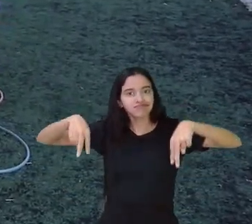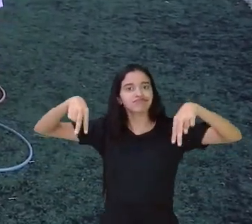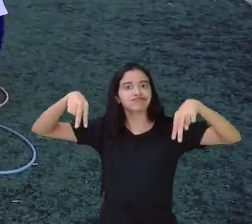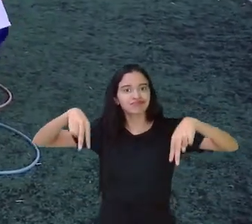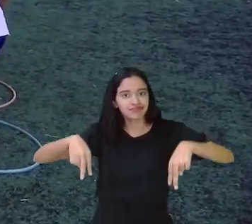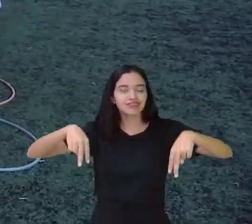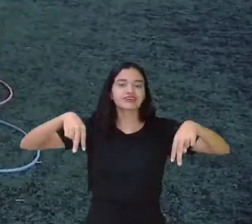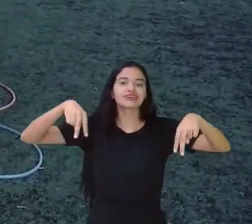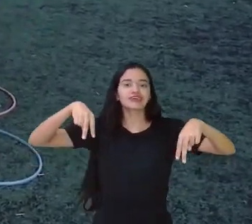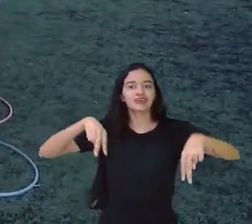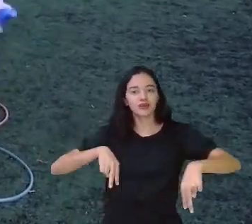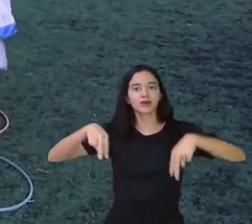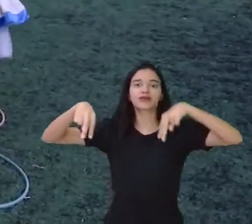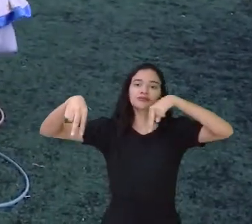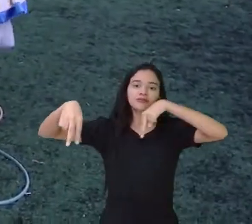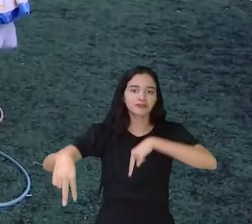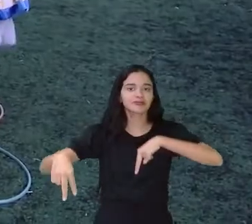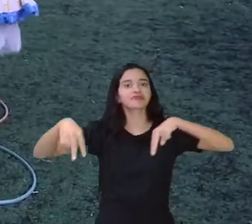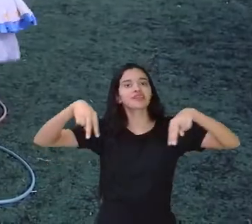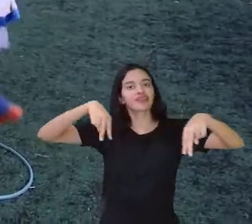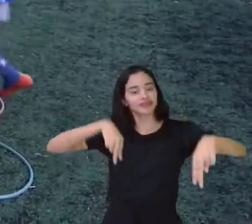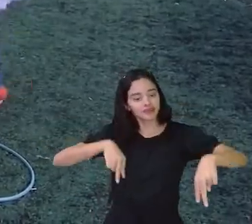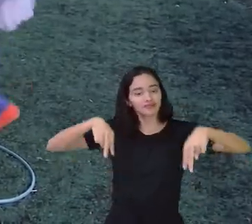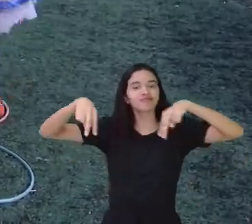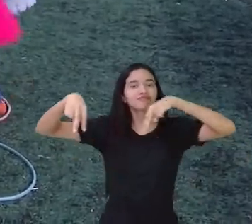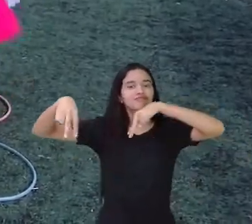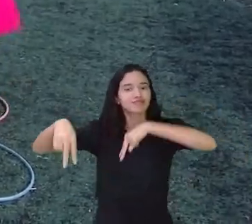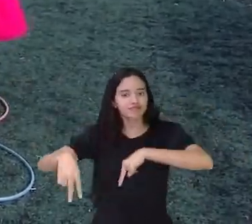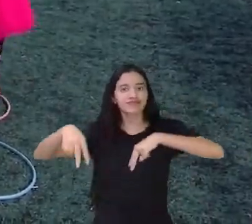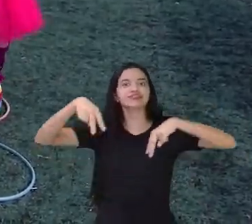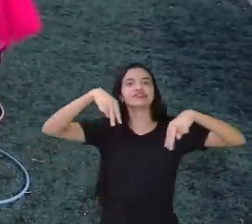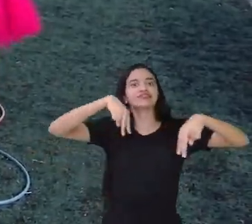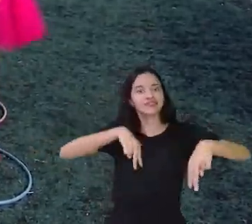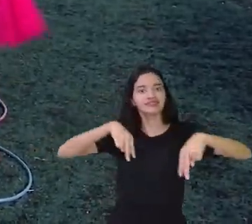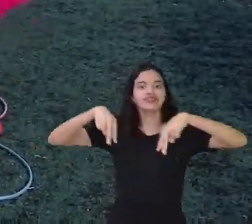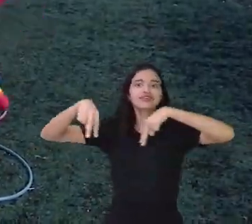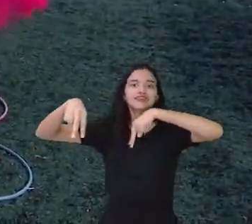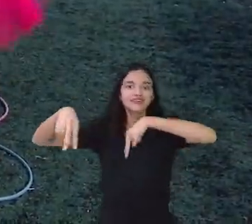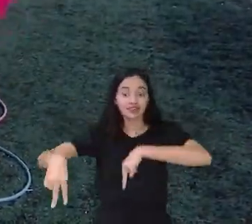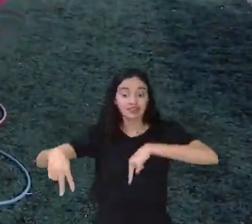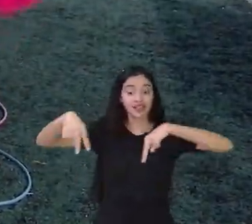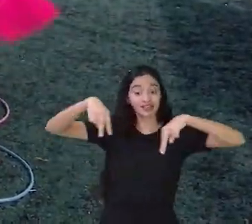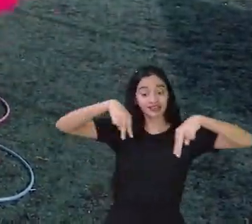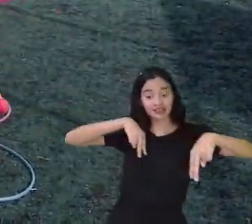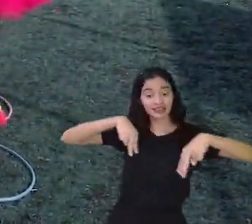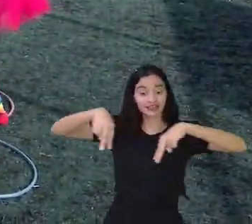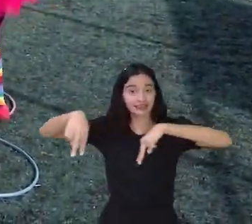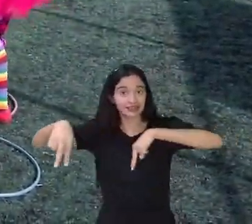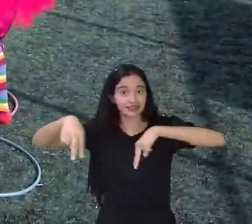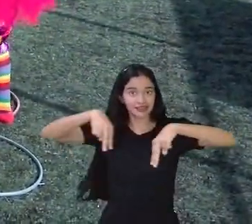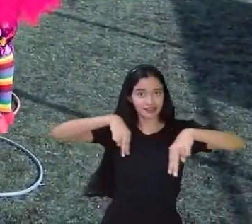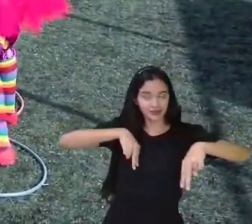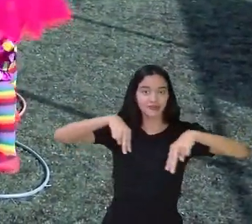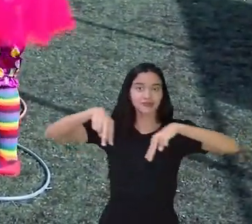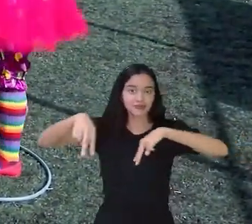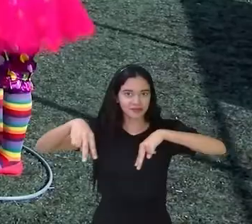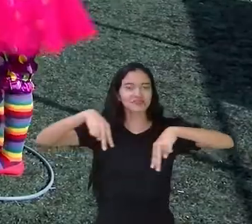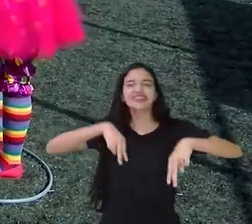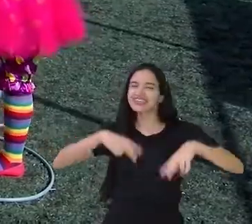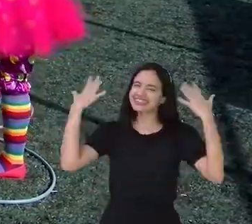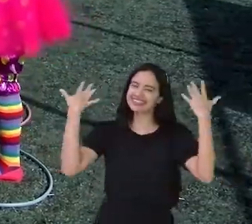ficar. Guerreiros com guerreiros fazem pra lá. Zigue-zá.